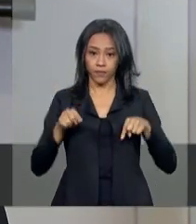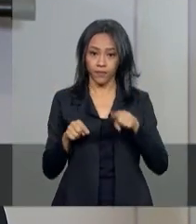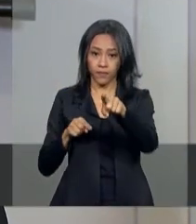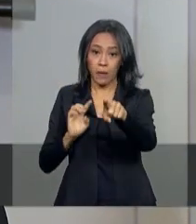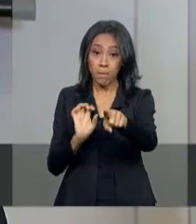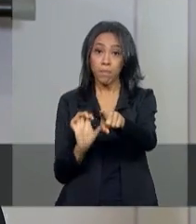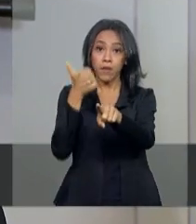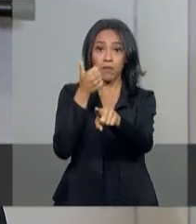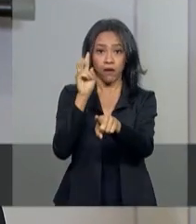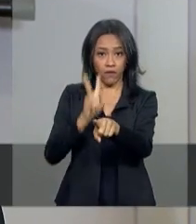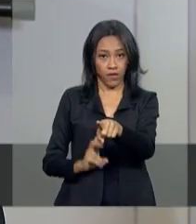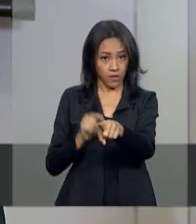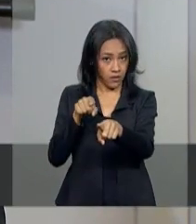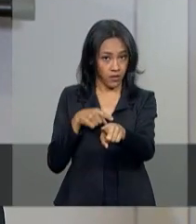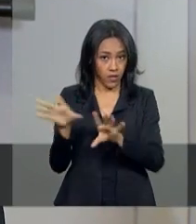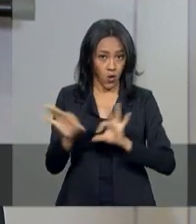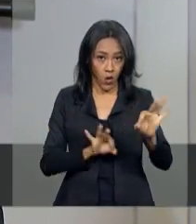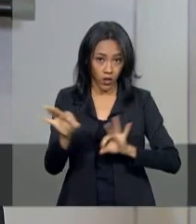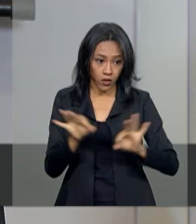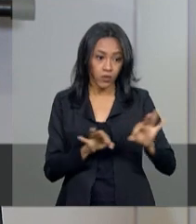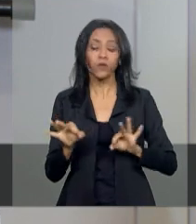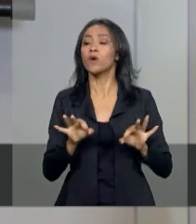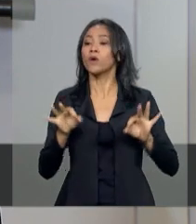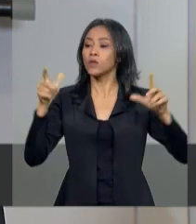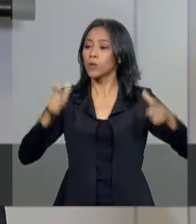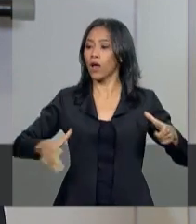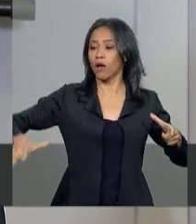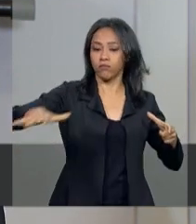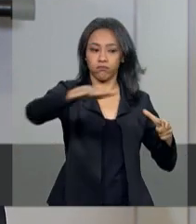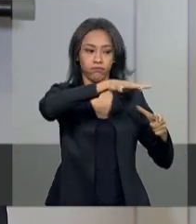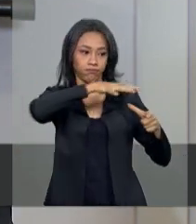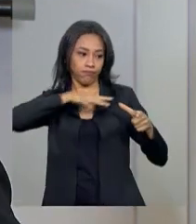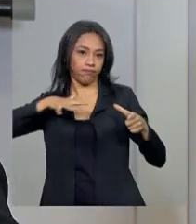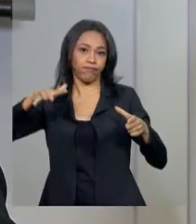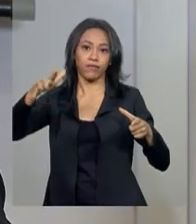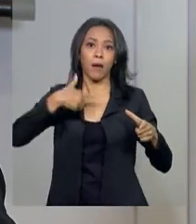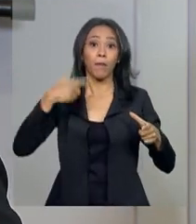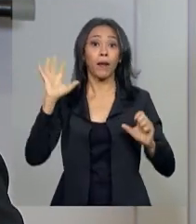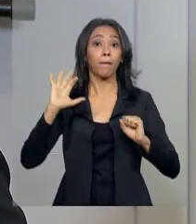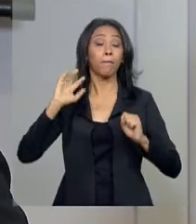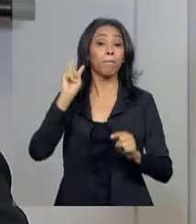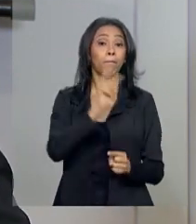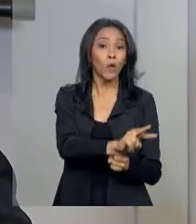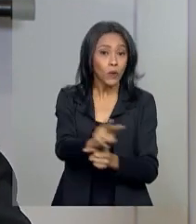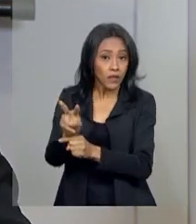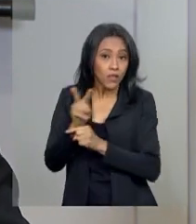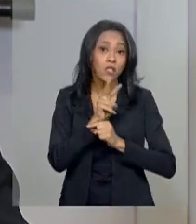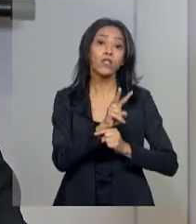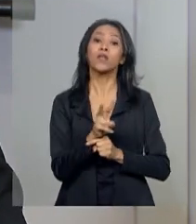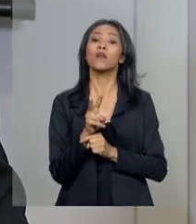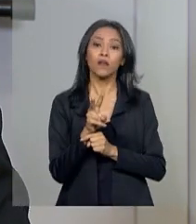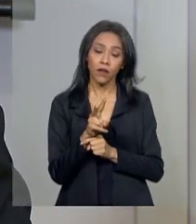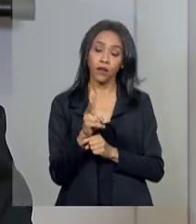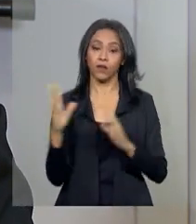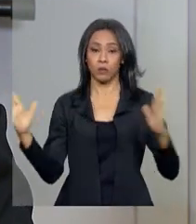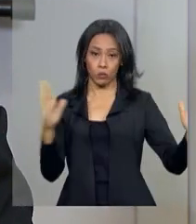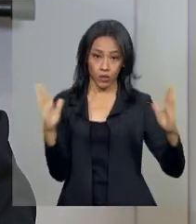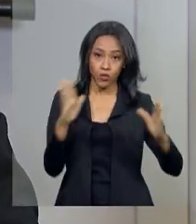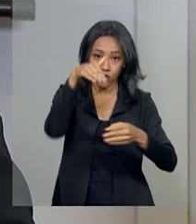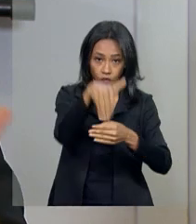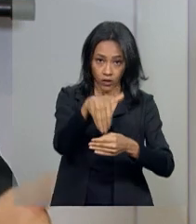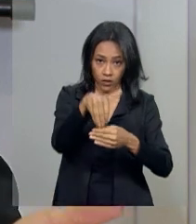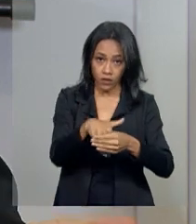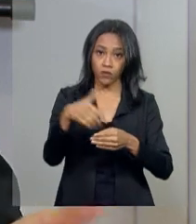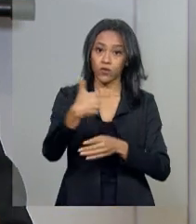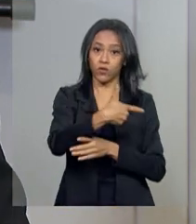onde se congregam as forças que vão realizar a proteção e a viabilização das eleições de 2018. As